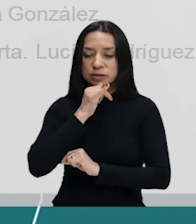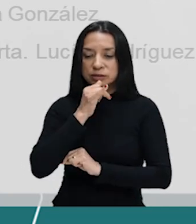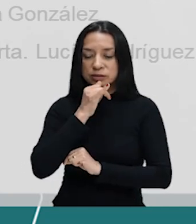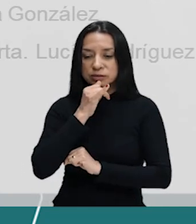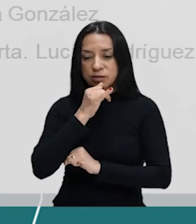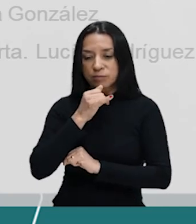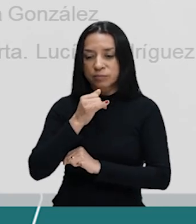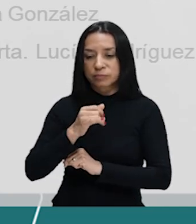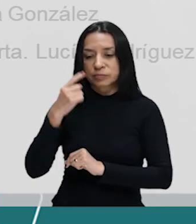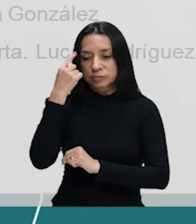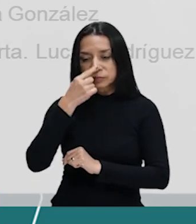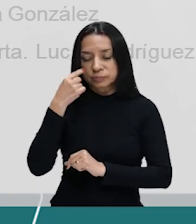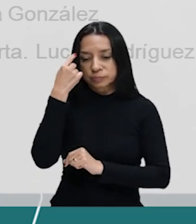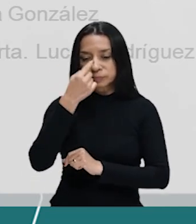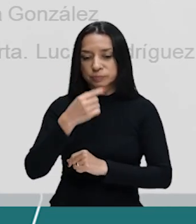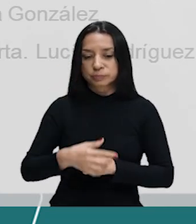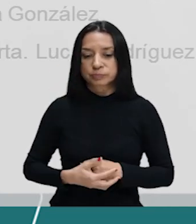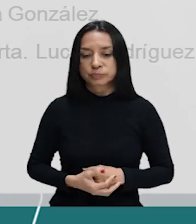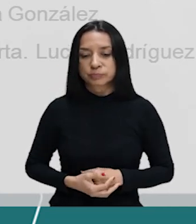Cecília Gonçalves.